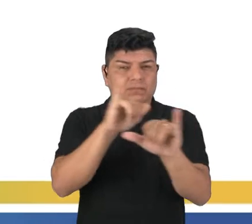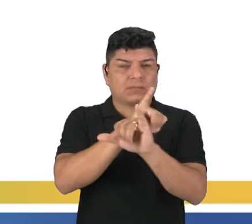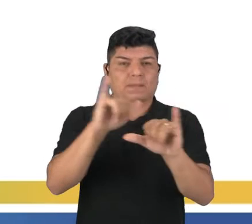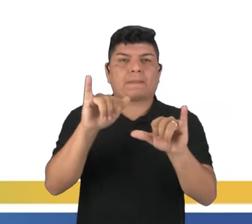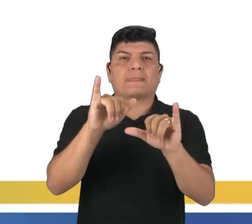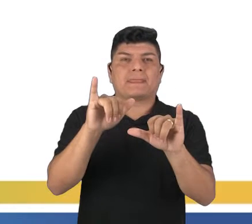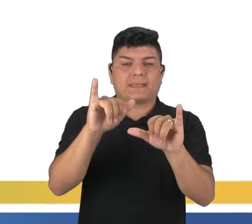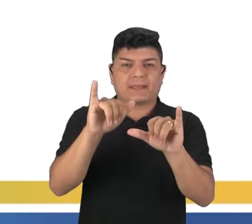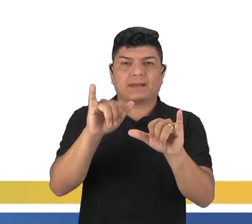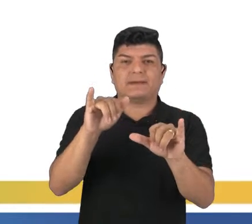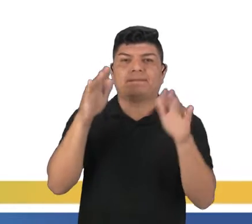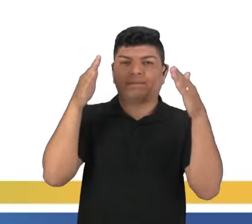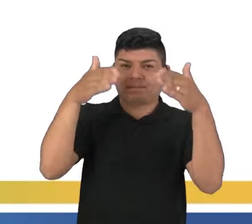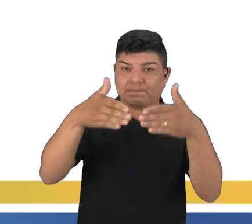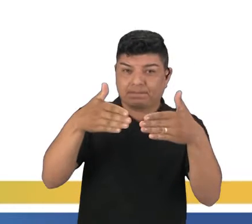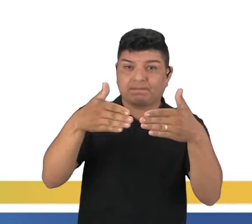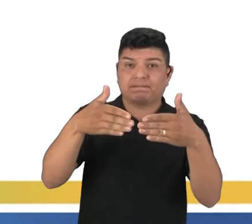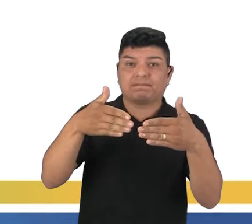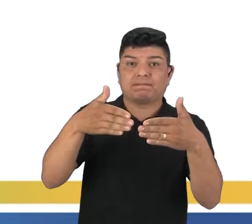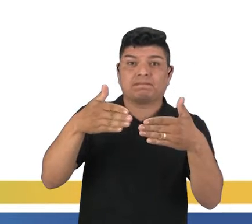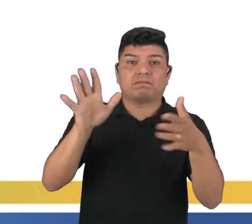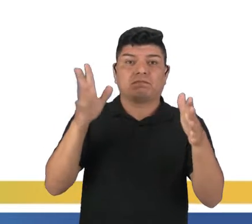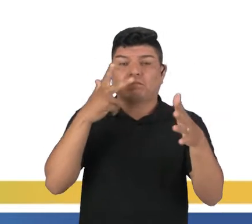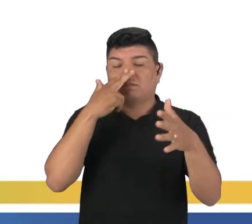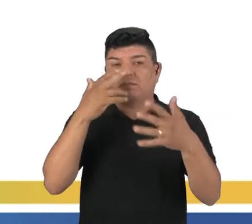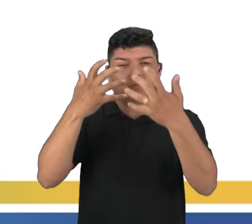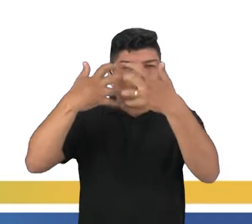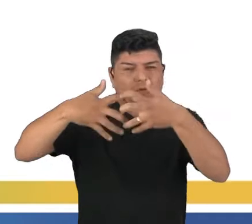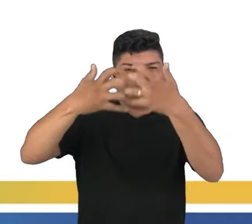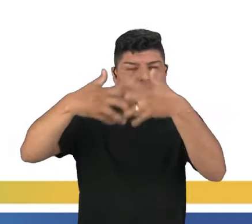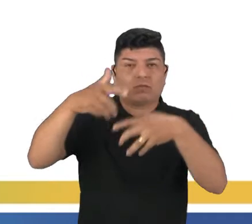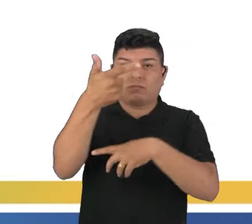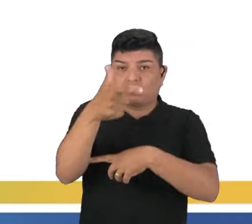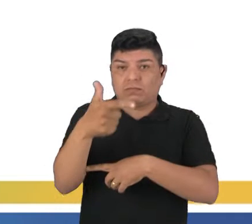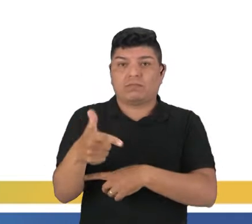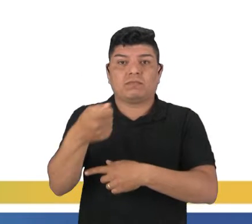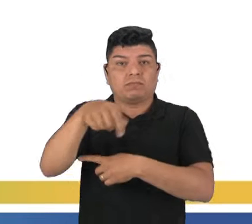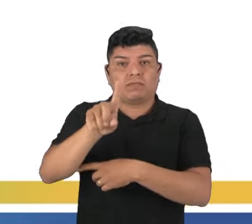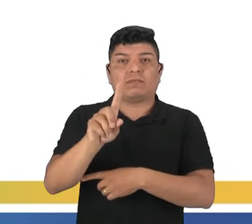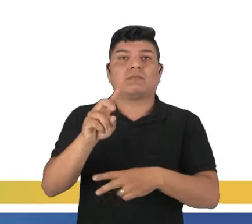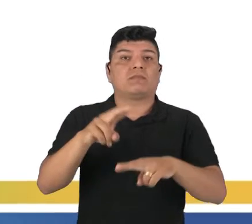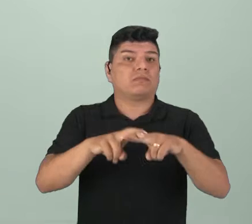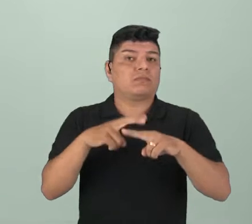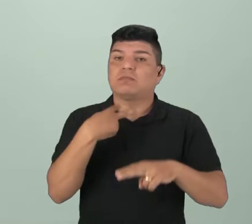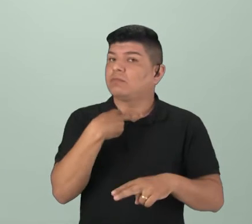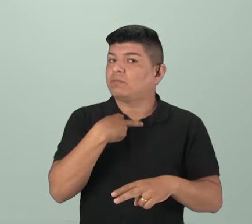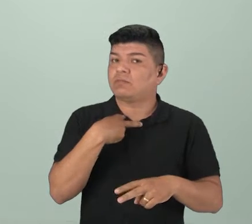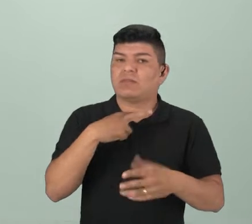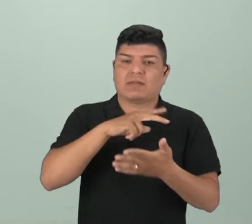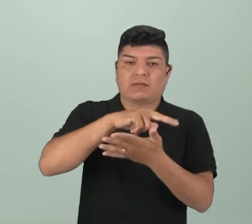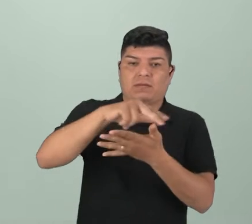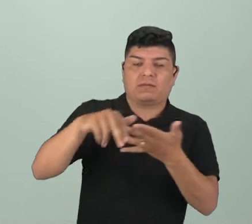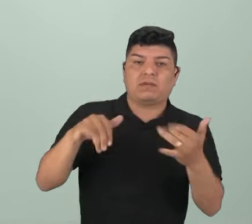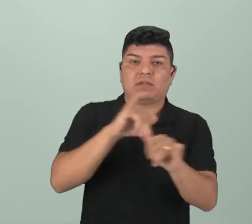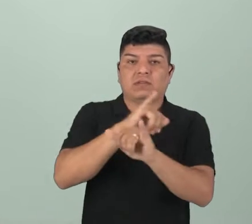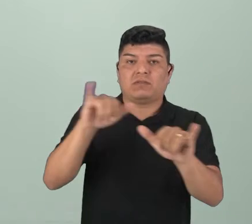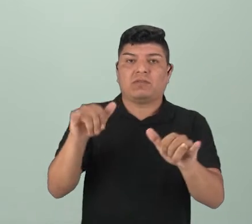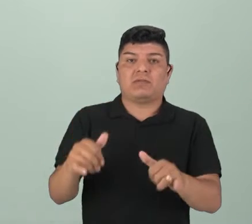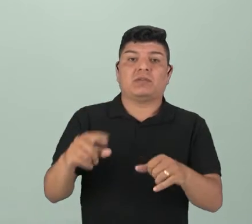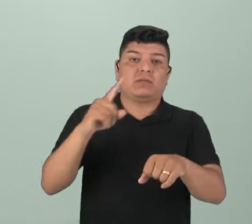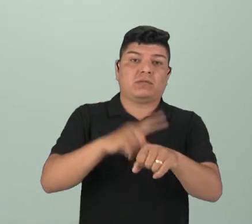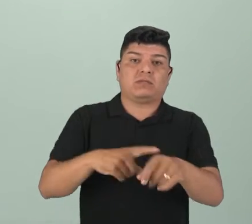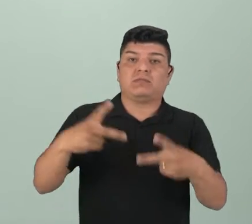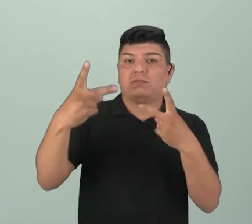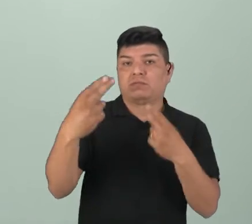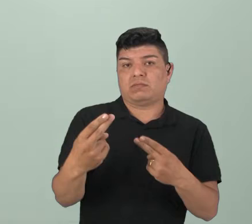de maneira clara, direta, concisa, sem dar lugar para confusões, tá? Então você não pode falar de várias informações ao mesmo tempo, não, você